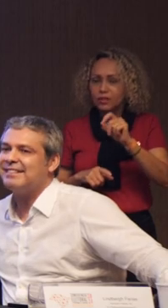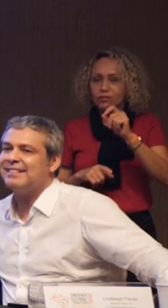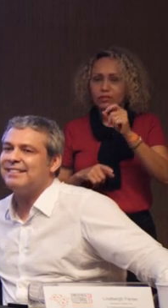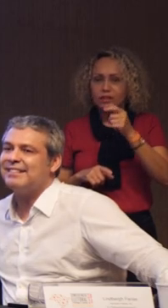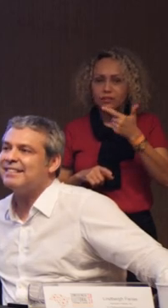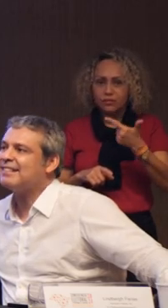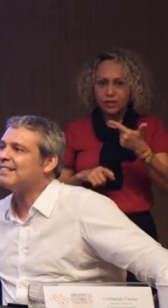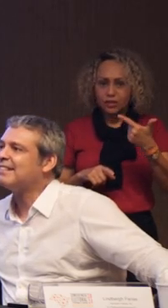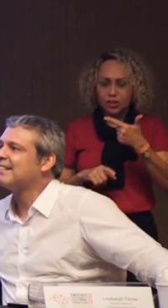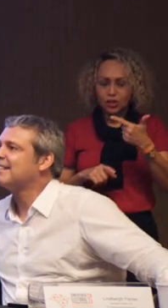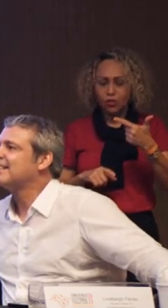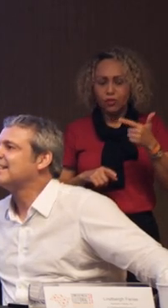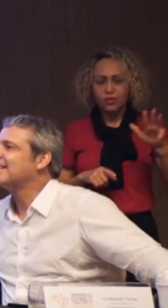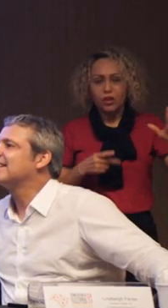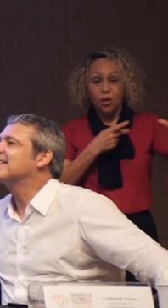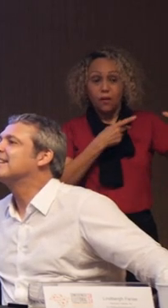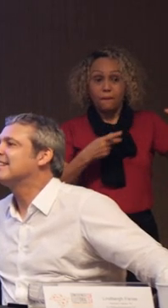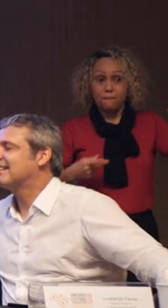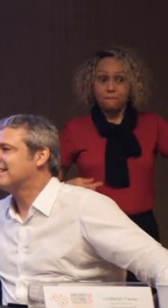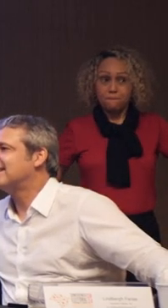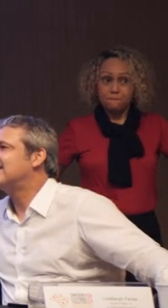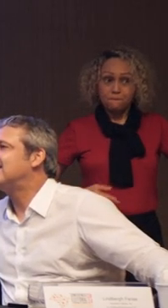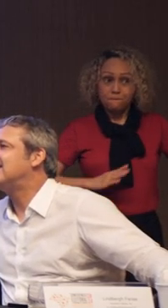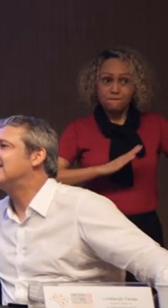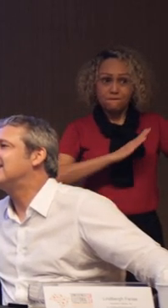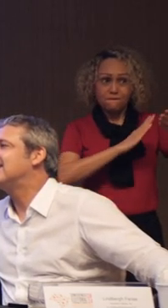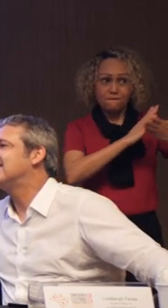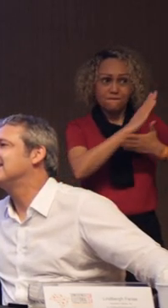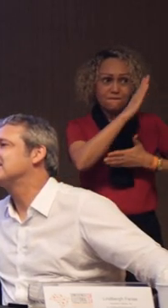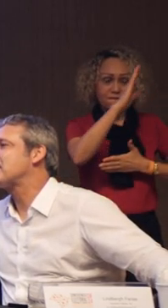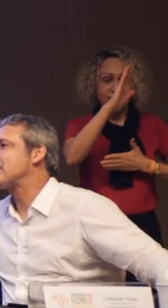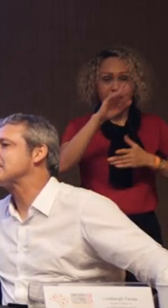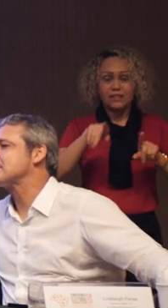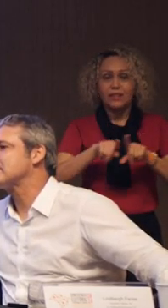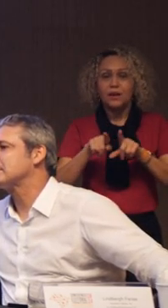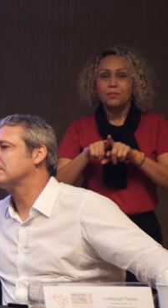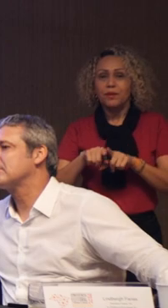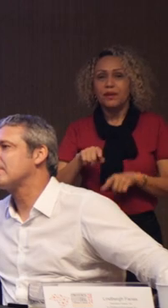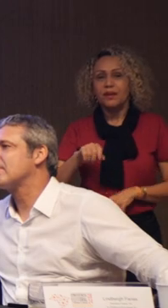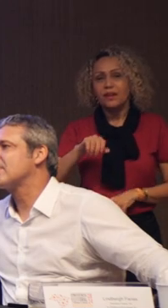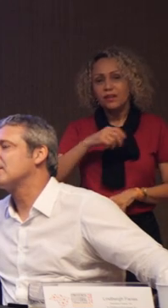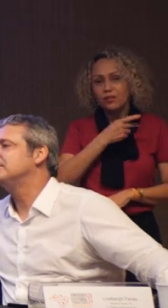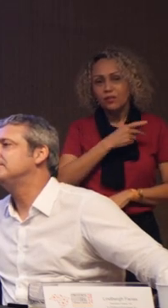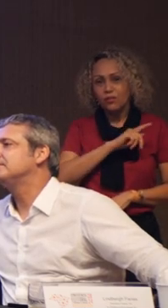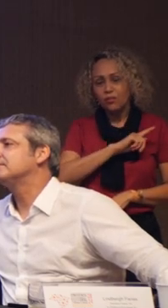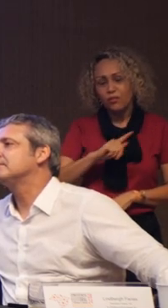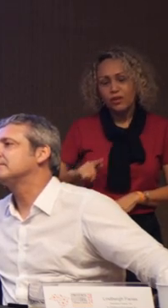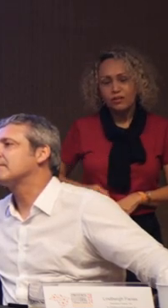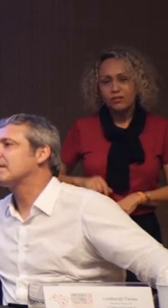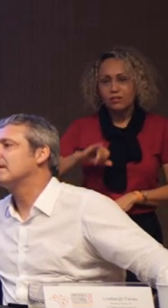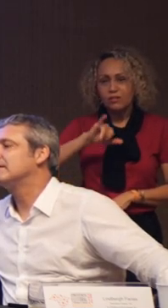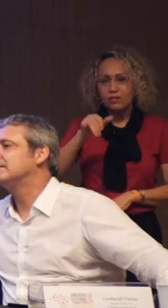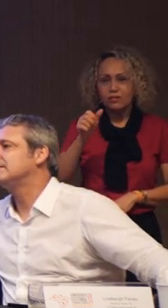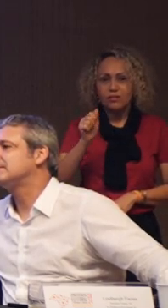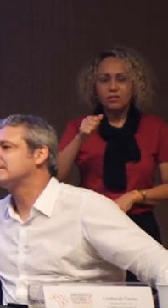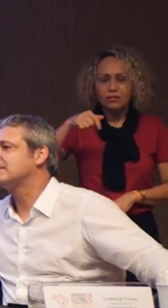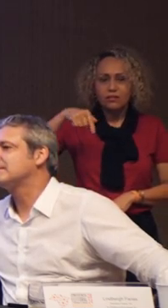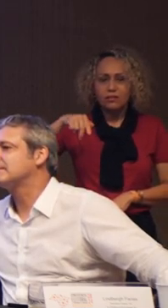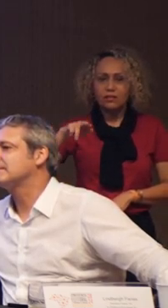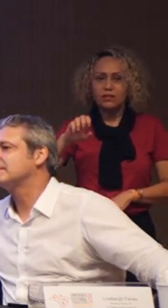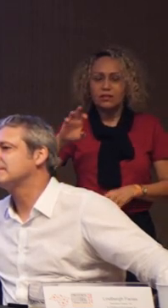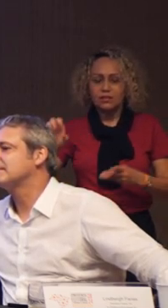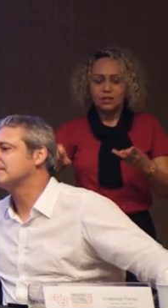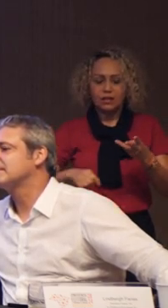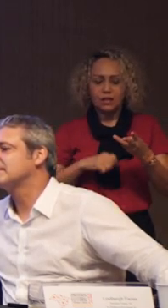liderança do nosso senador Jacques Wagner, governador de Costa, do nosso governador Geraldo Rodrigues, que estava pequenininho